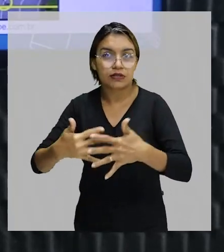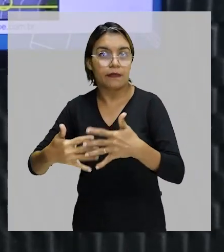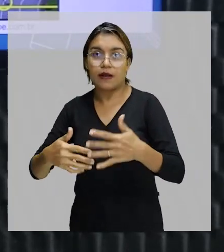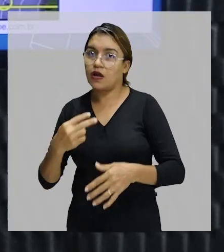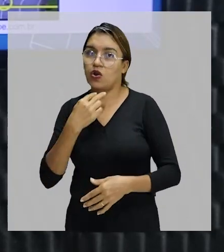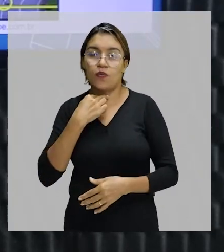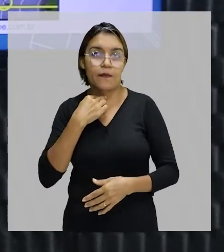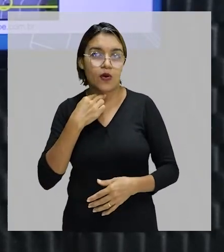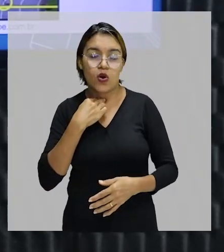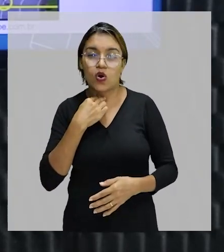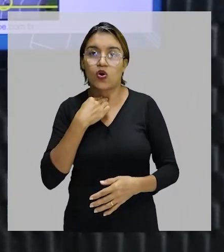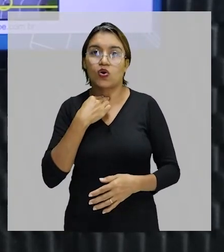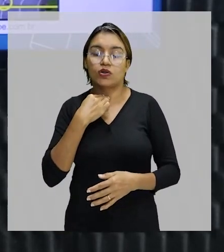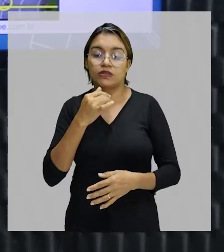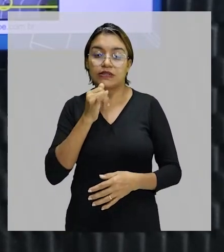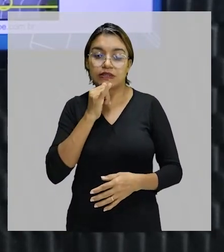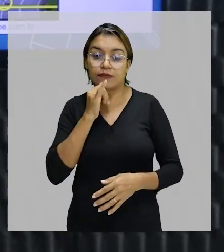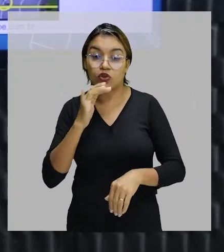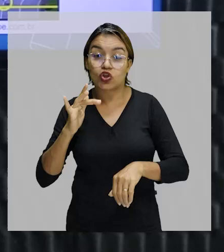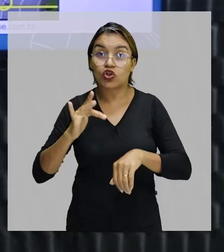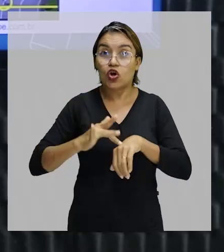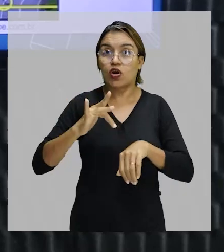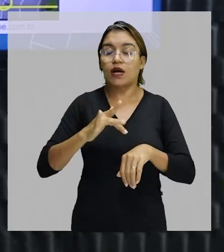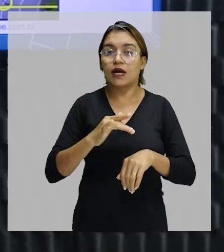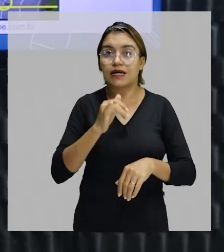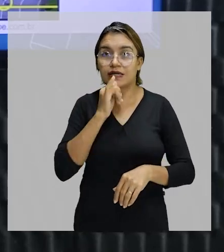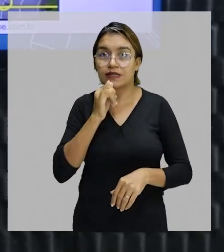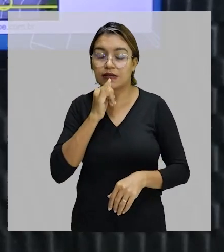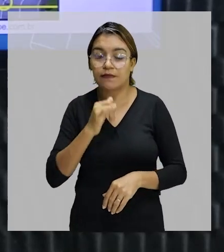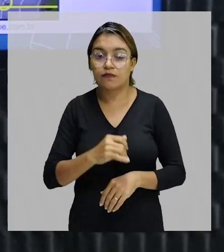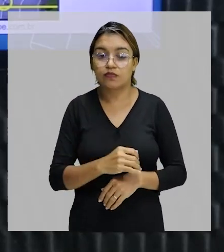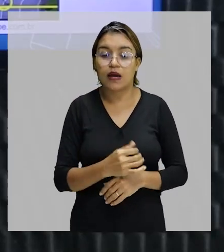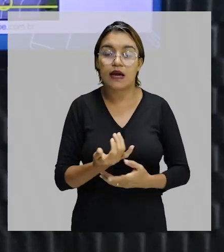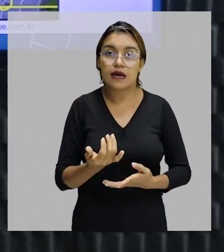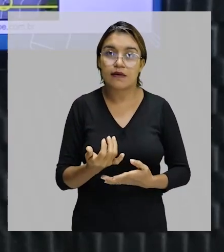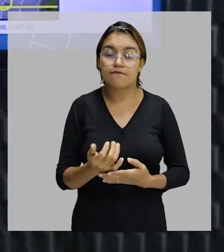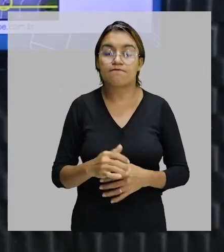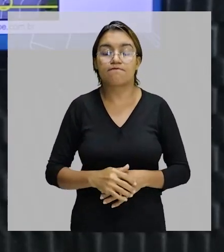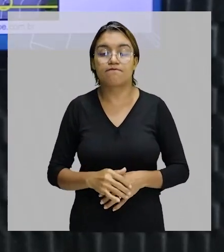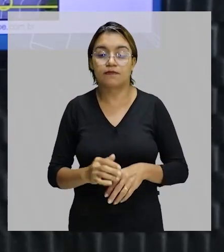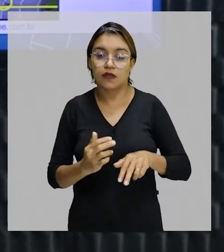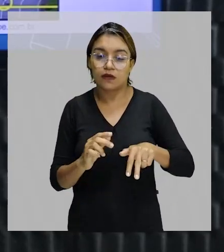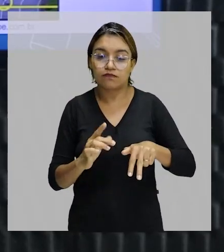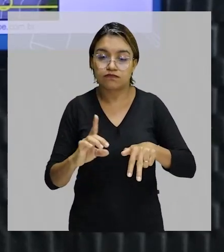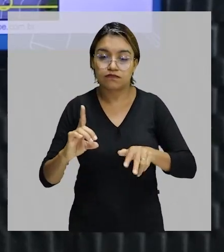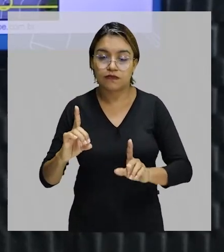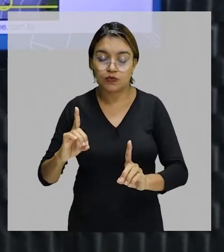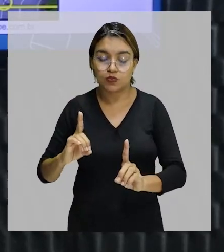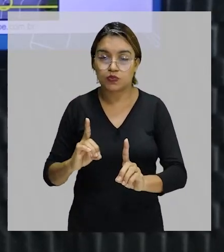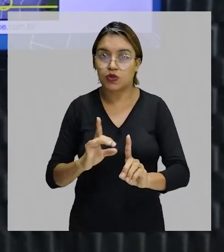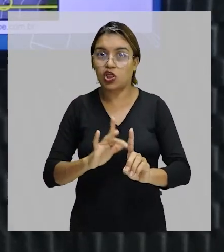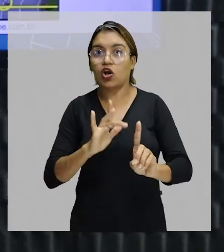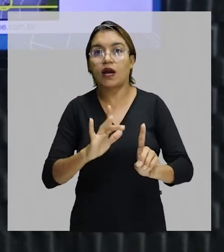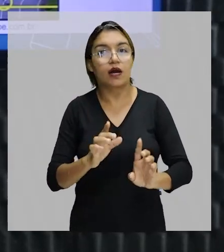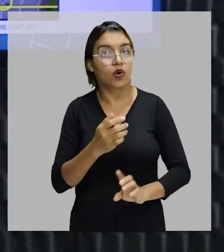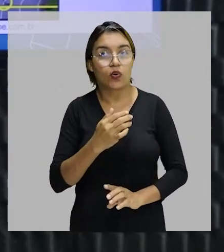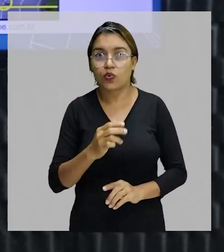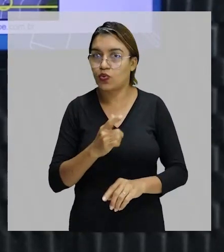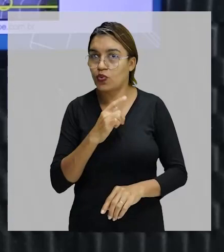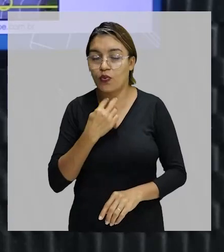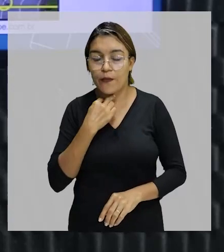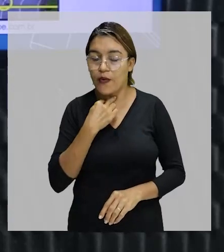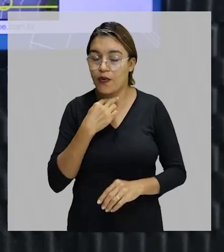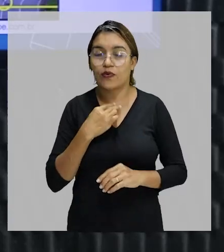de paredão, ele não pode tocar de forma intencional no outro competidor. Tudo isso é critério